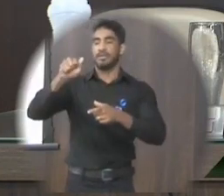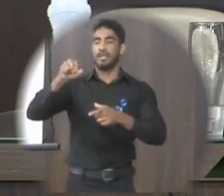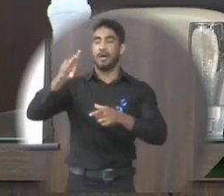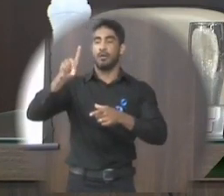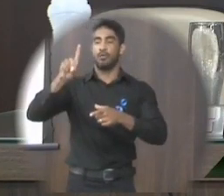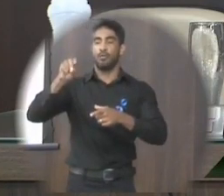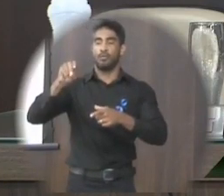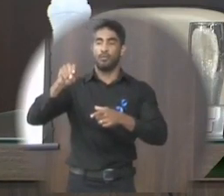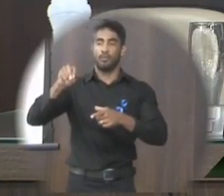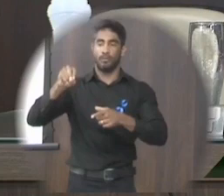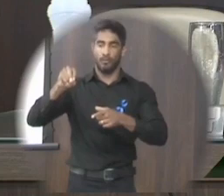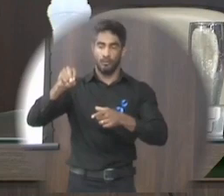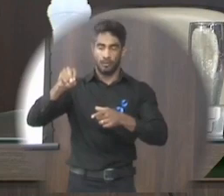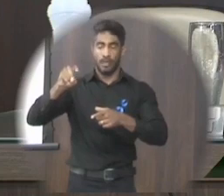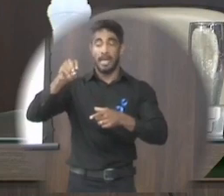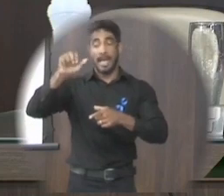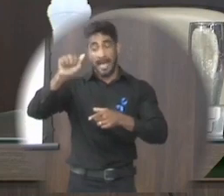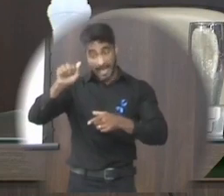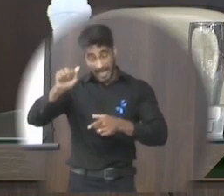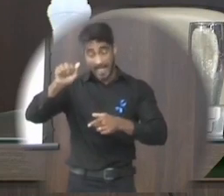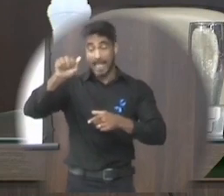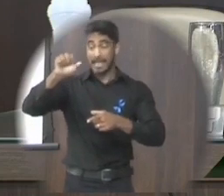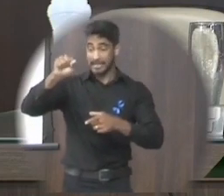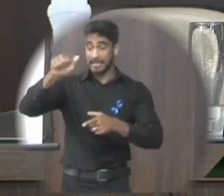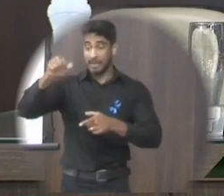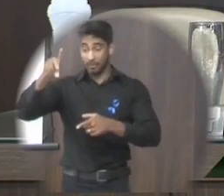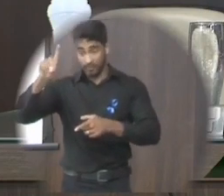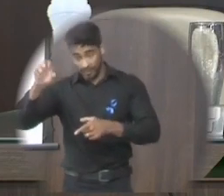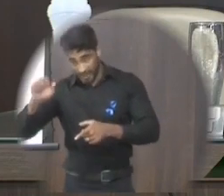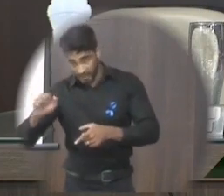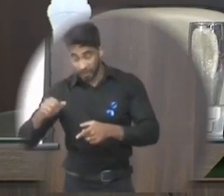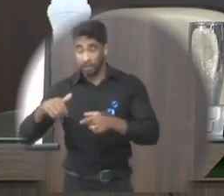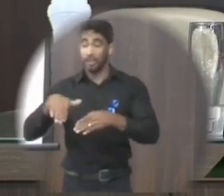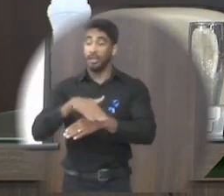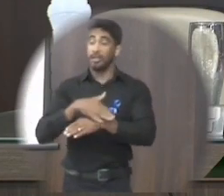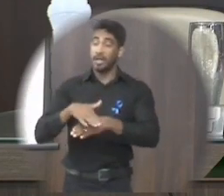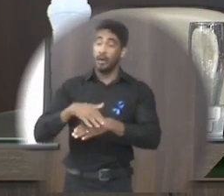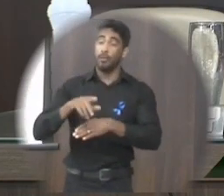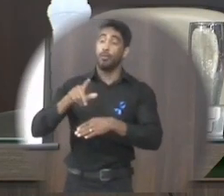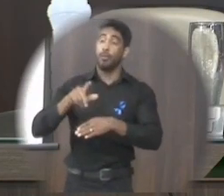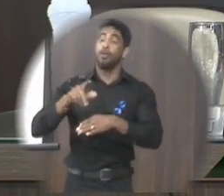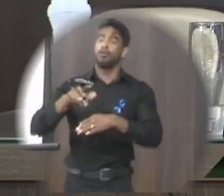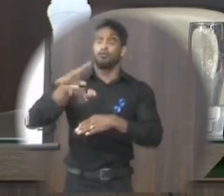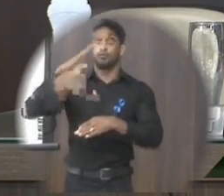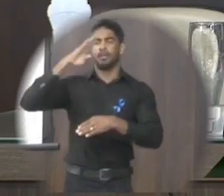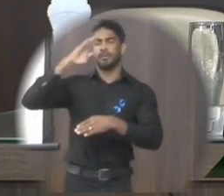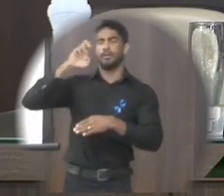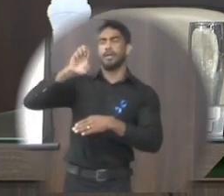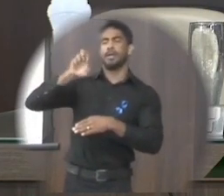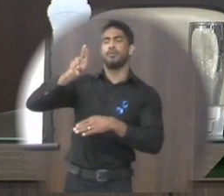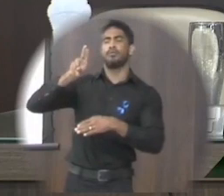na casa do Cabo Leandro Santos, e na rua Lagoa 607, na casa do senhor Capitão Eugênio.